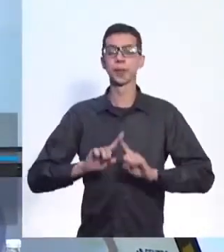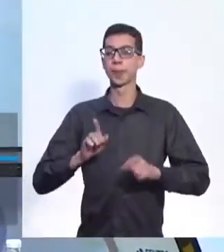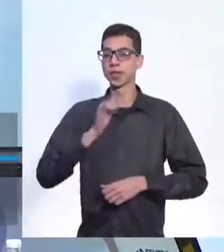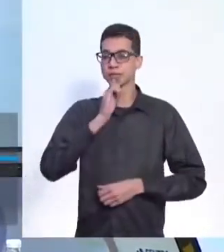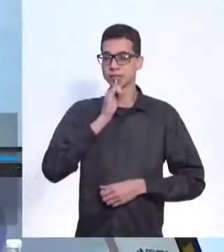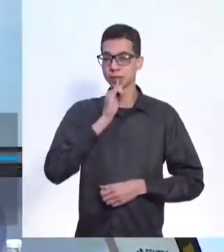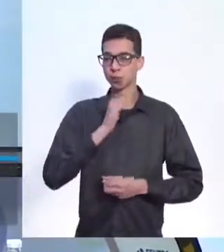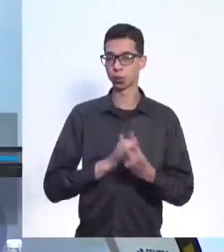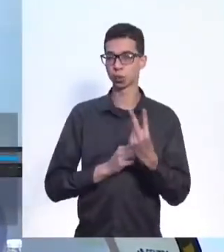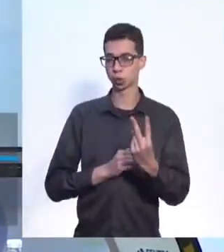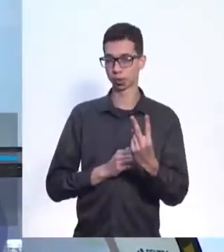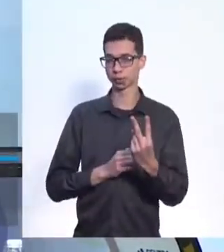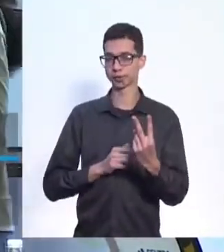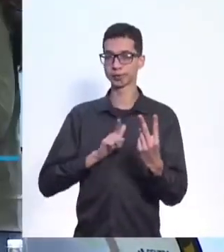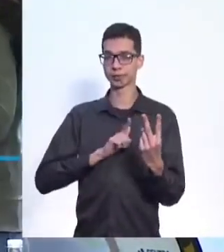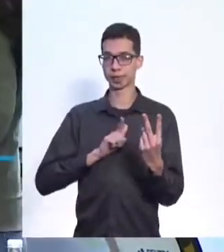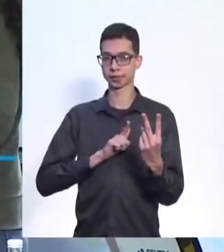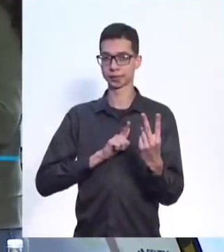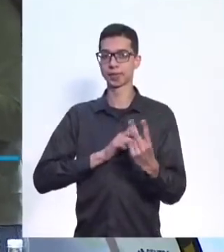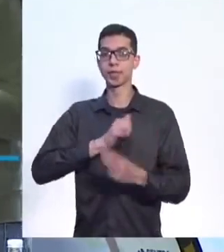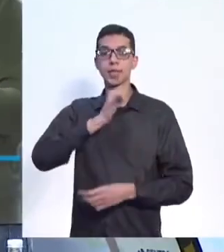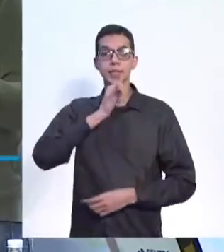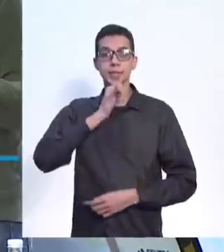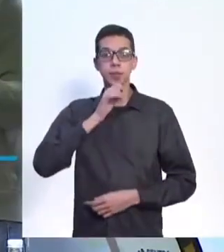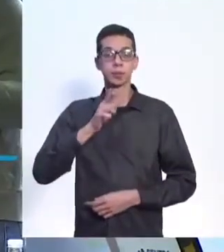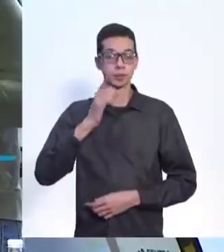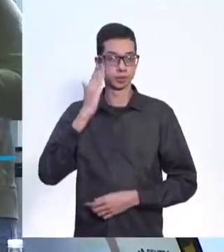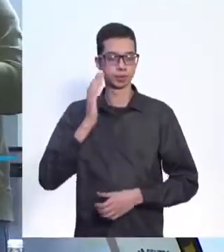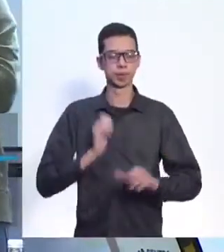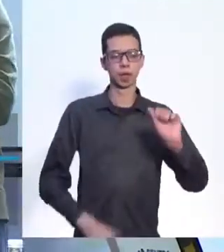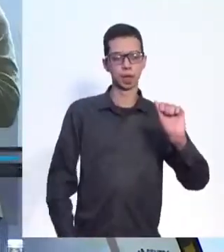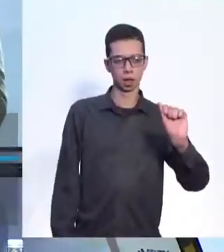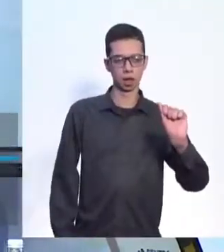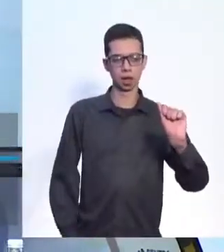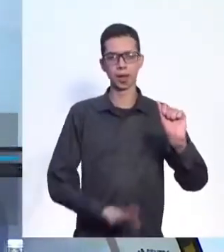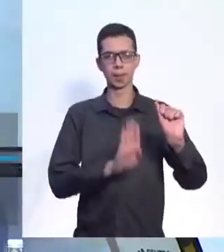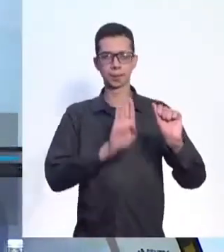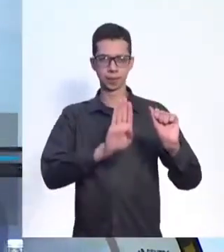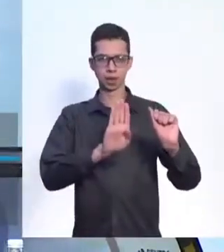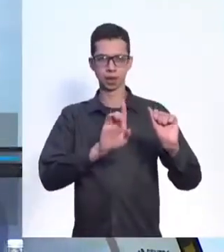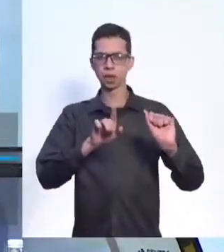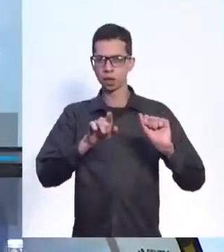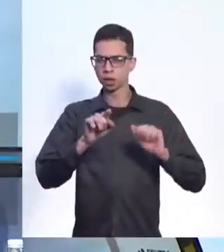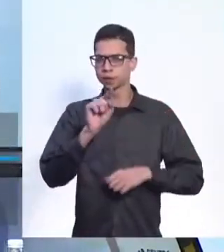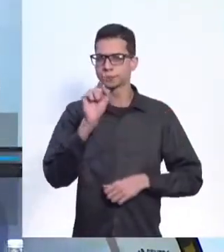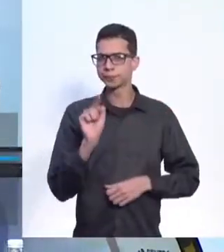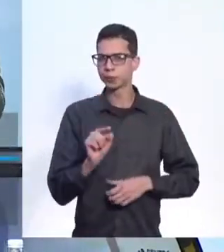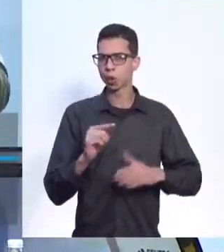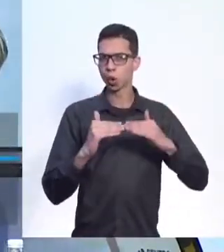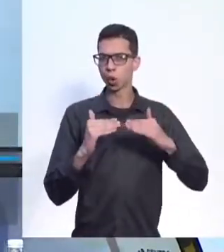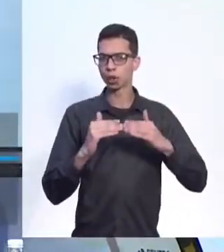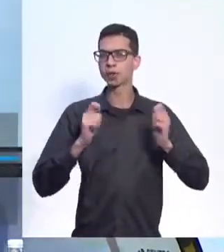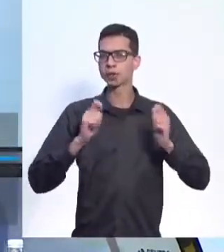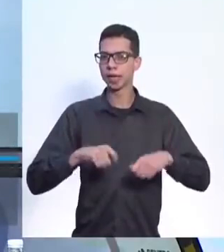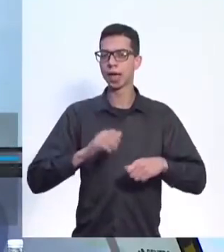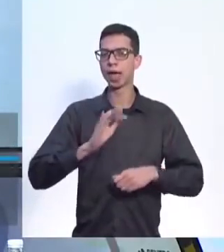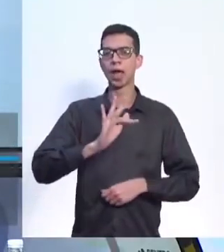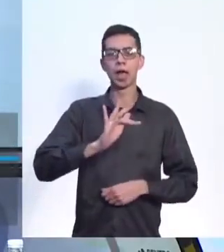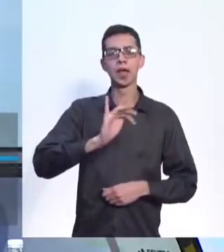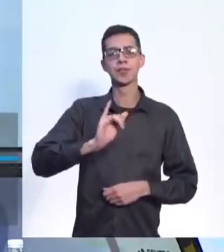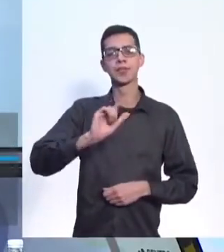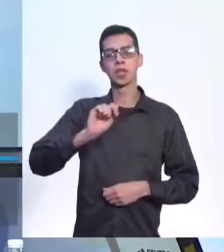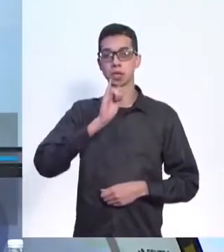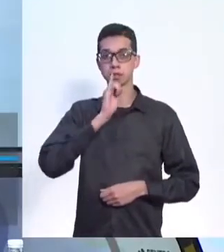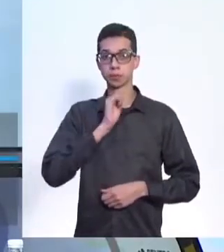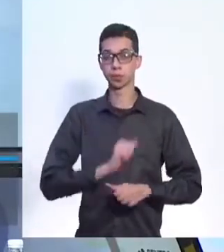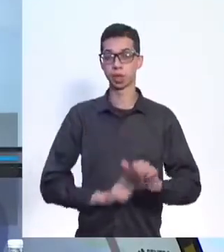dois elementos, por exemplo, A e B, você concorda que eu posso fazer uma fila colocando primeiro o A e